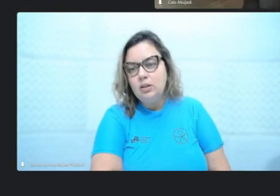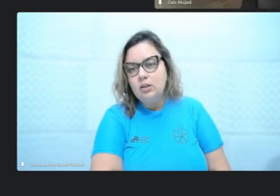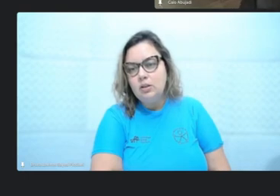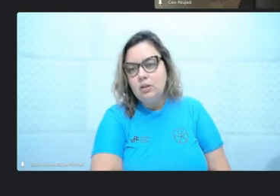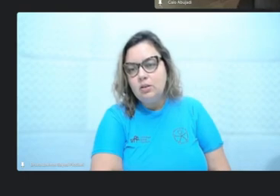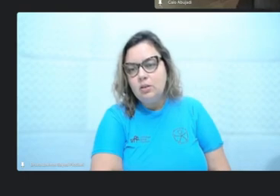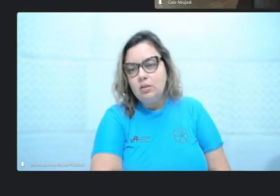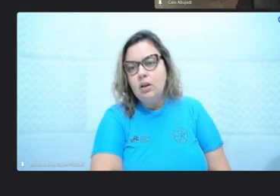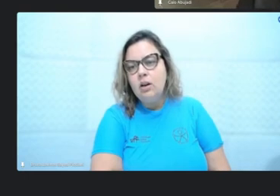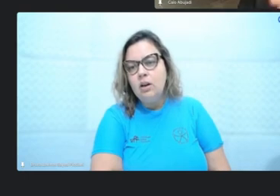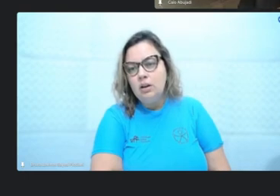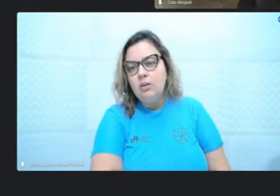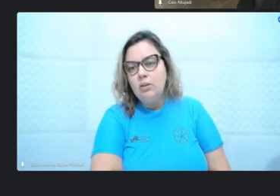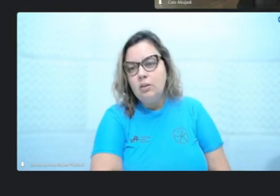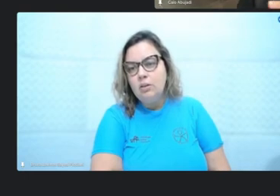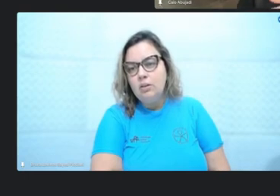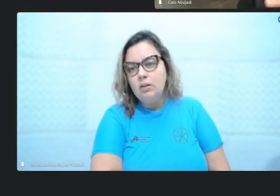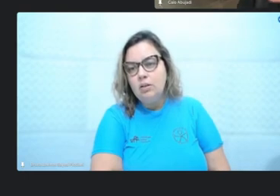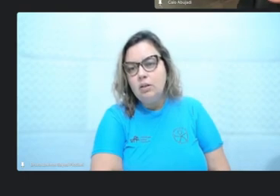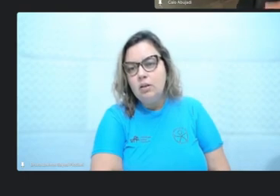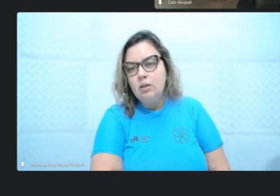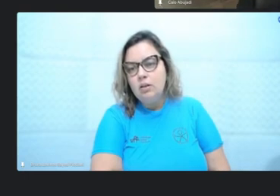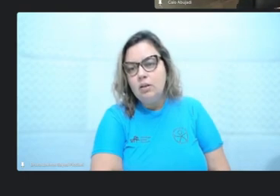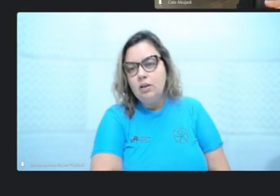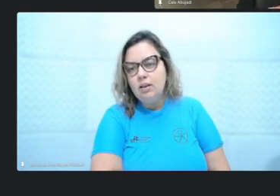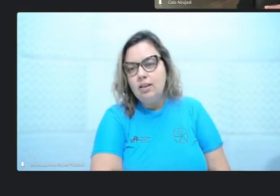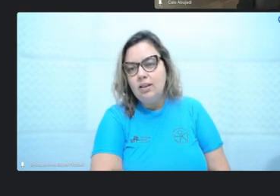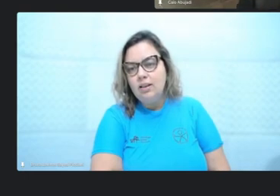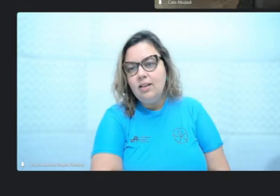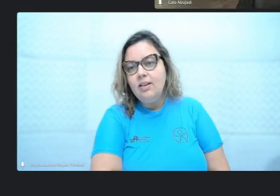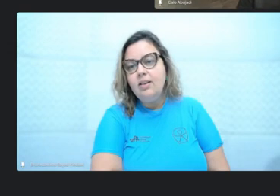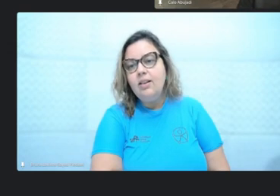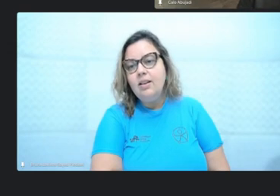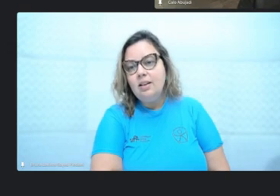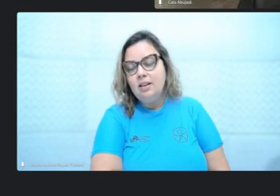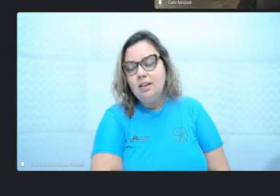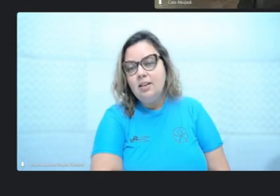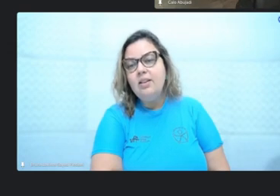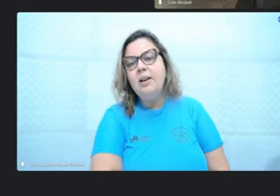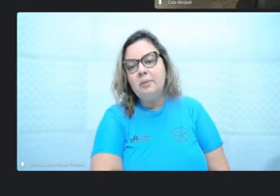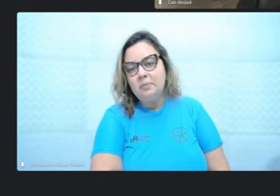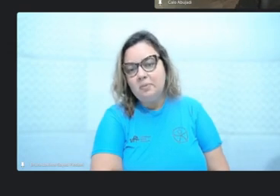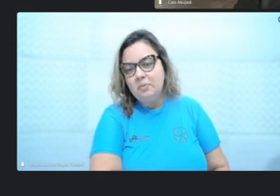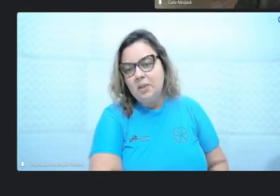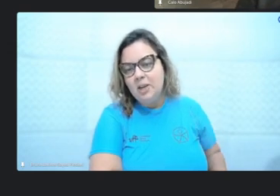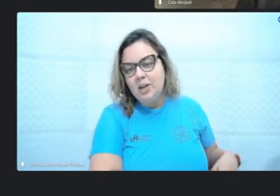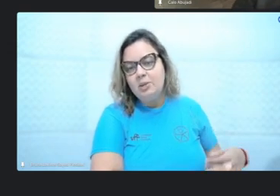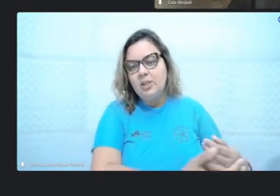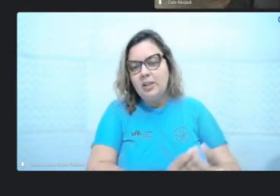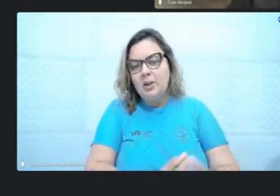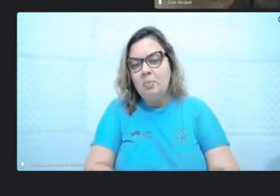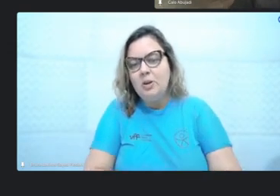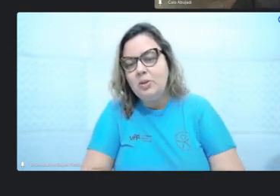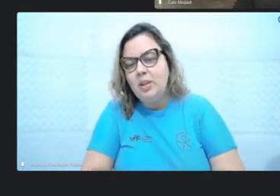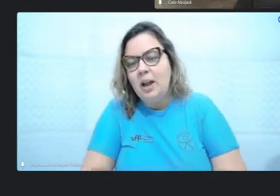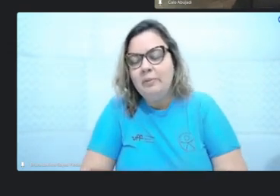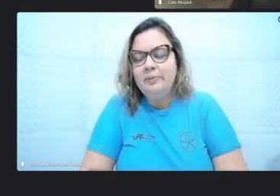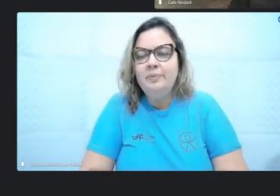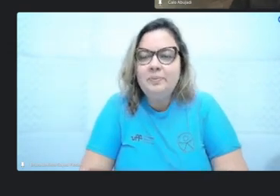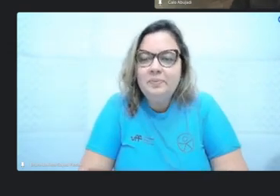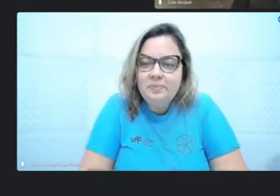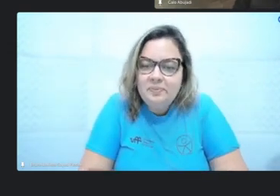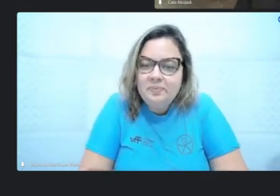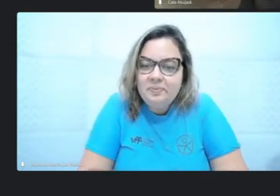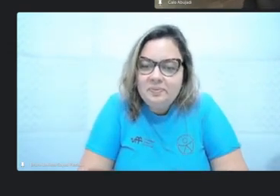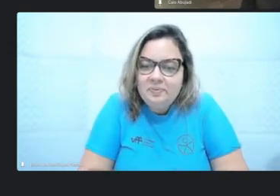no adulto. Aham. Porque acho que está tendo uma obra aqui do lado e vai fazer um barulhinho. Não tem jeito, mas tá dando para escutar.